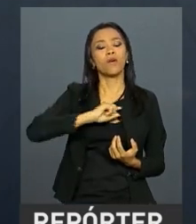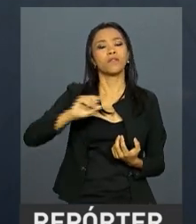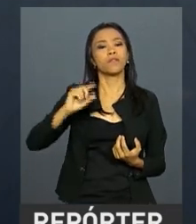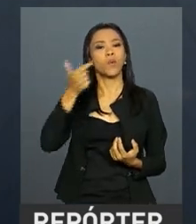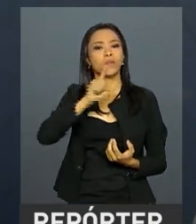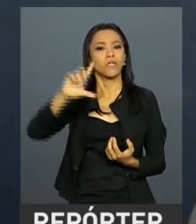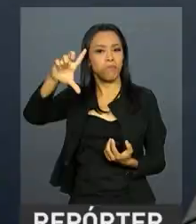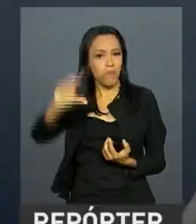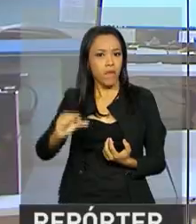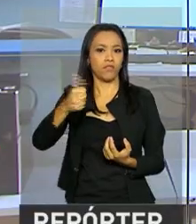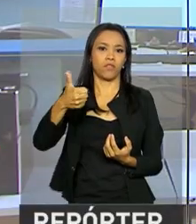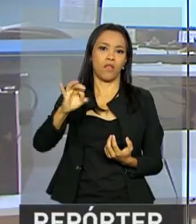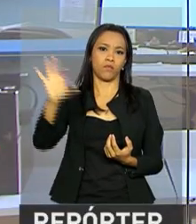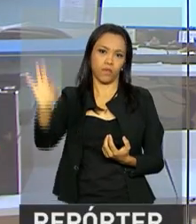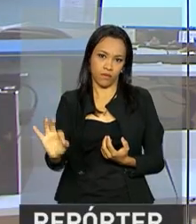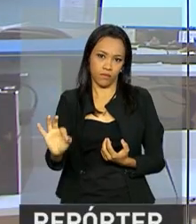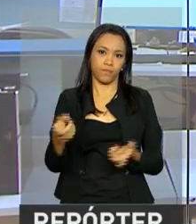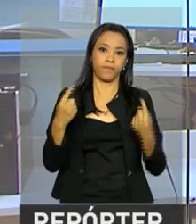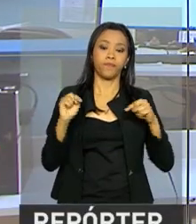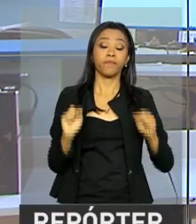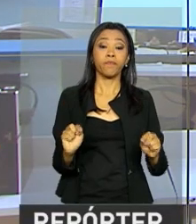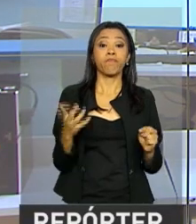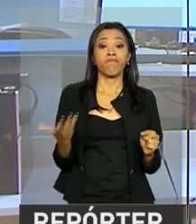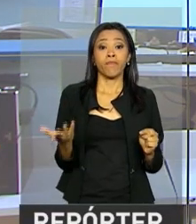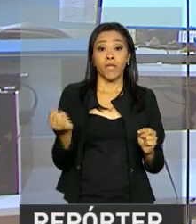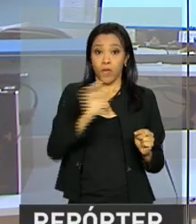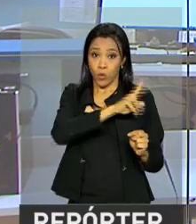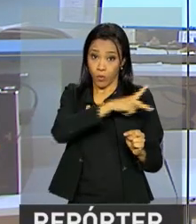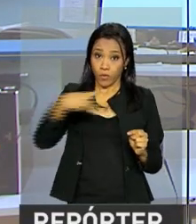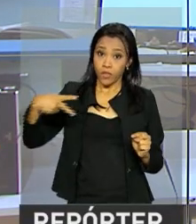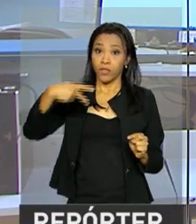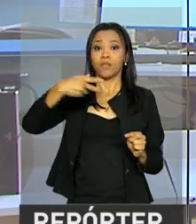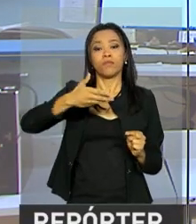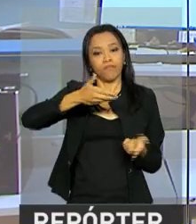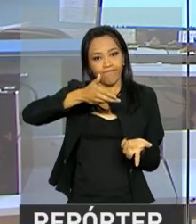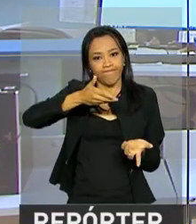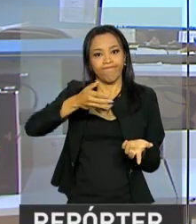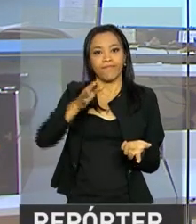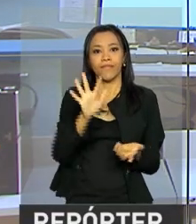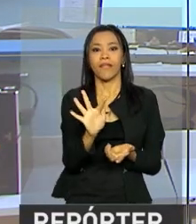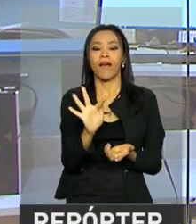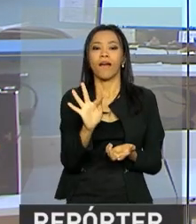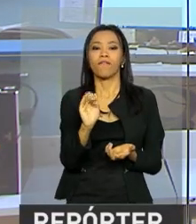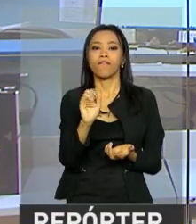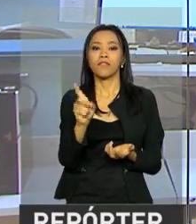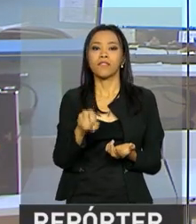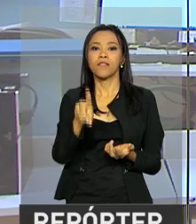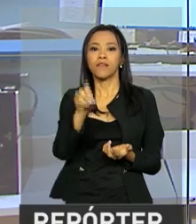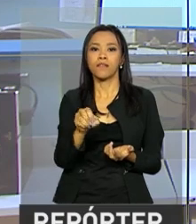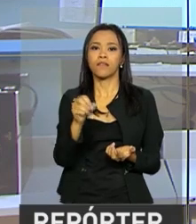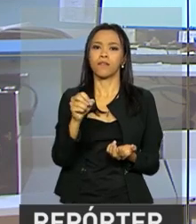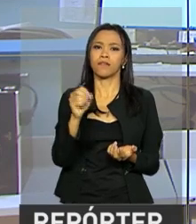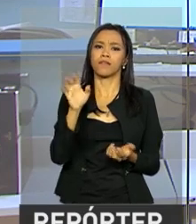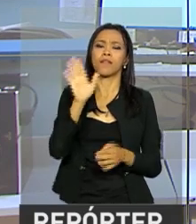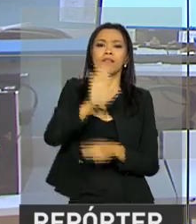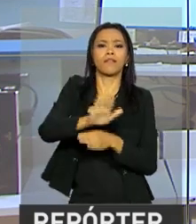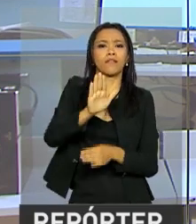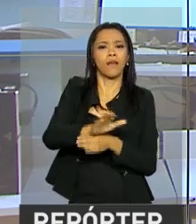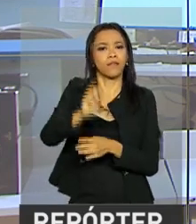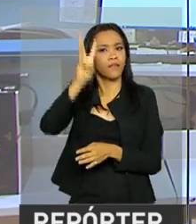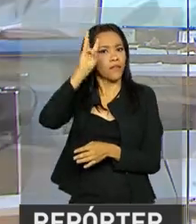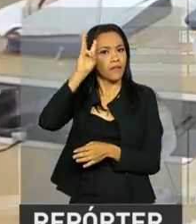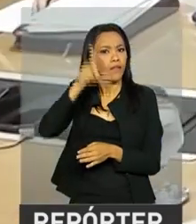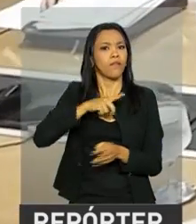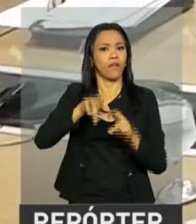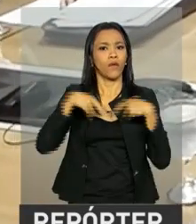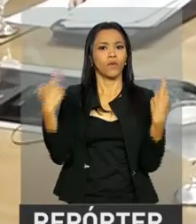de 10%. E o ministro da Fazenda, Henrique Meirelles, se reuniu na tarde desta terça-feira com o governador do Rio